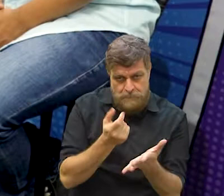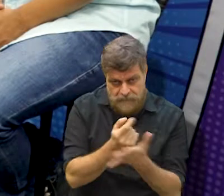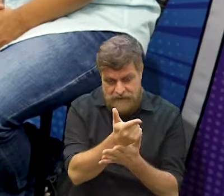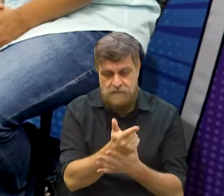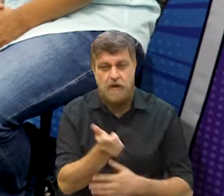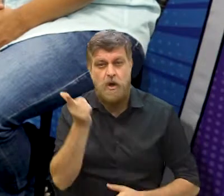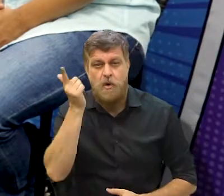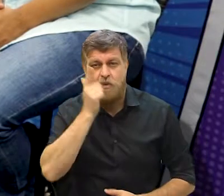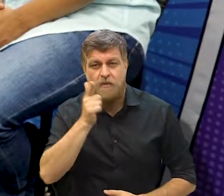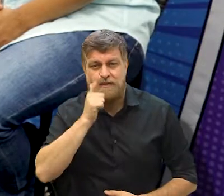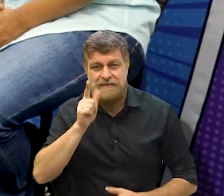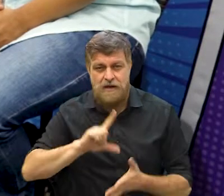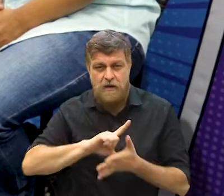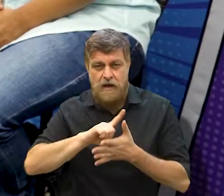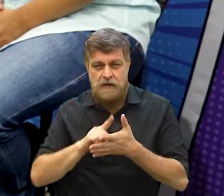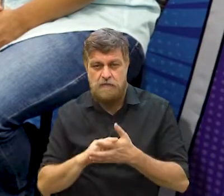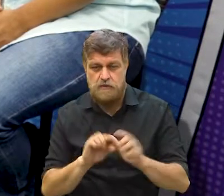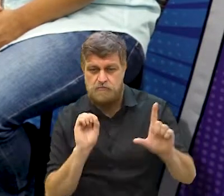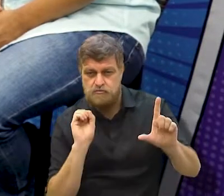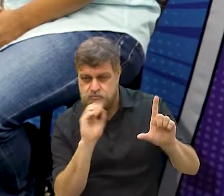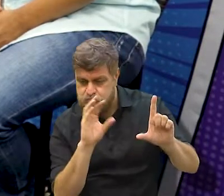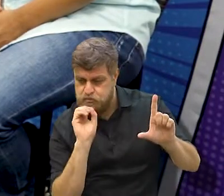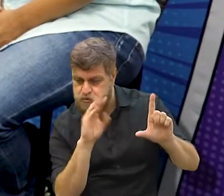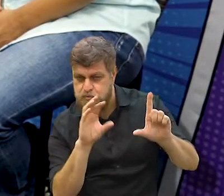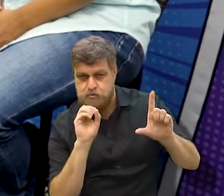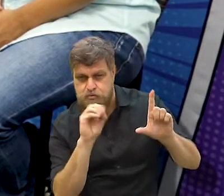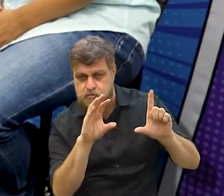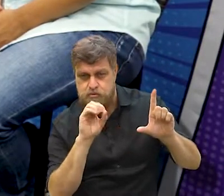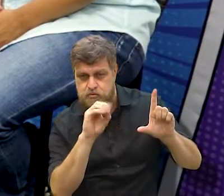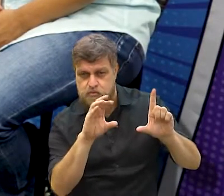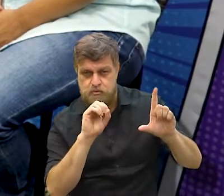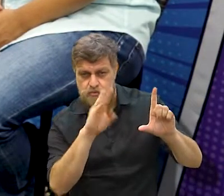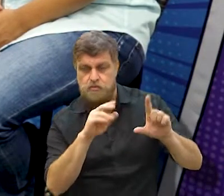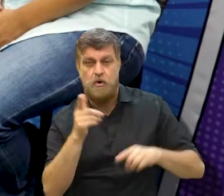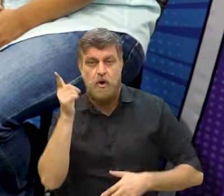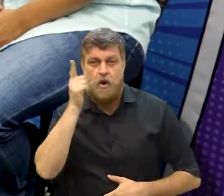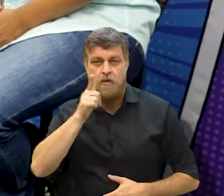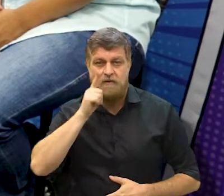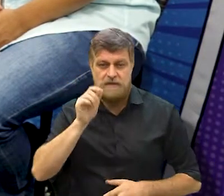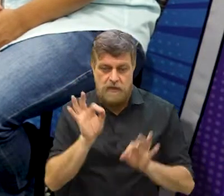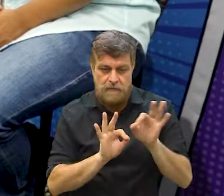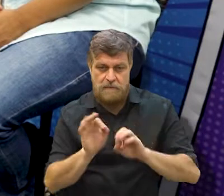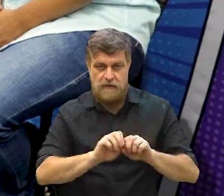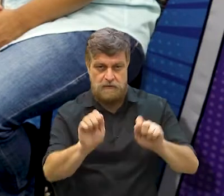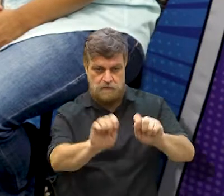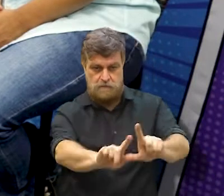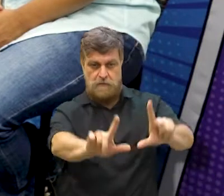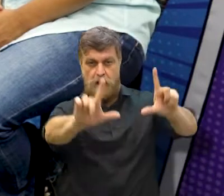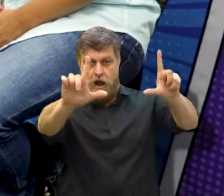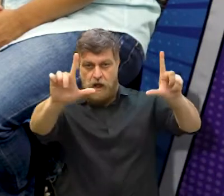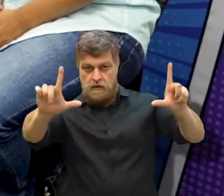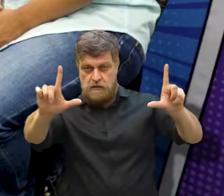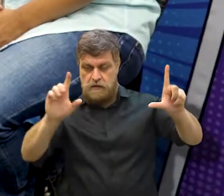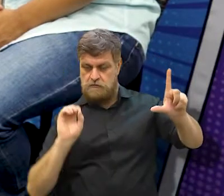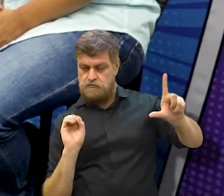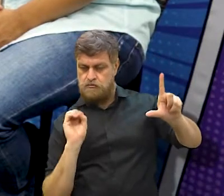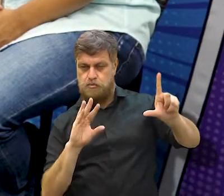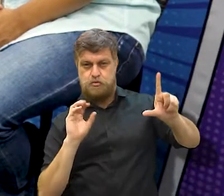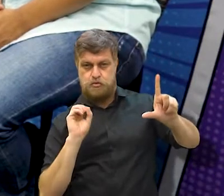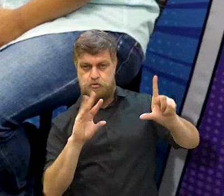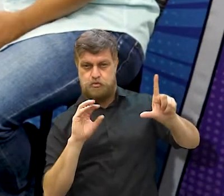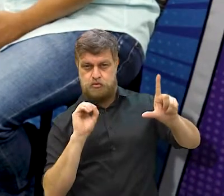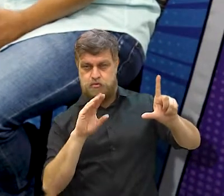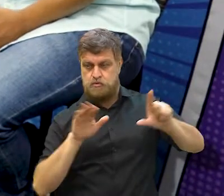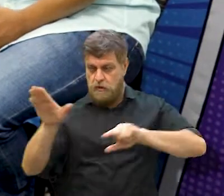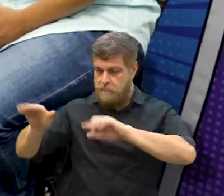Ele conseguiu comprar um projetor, meu avô conseguiu, de alguma maneira, fazer uma tela, ou seja, ele começou a projetar